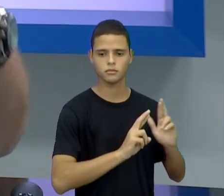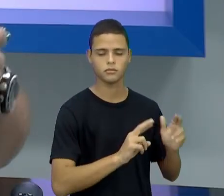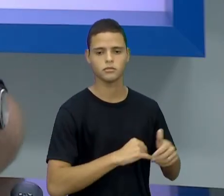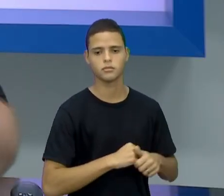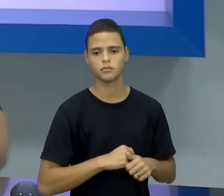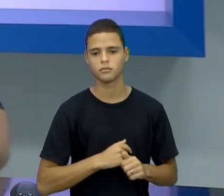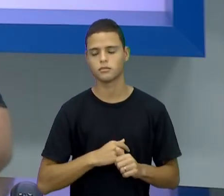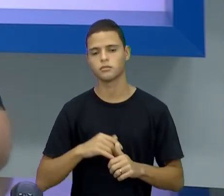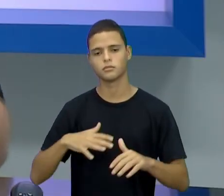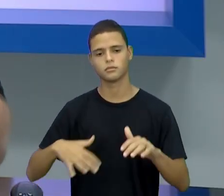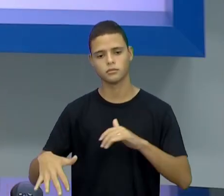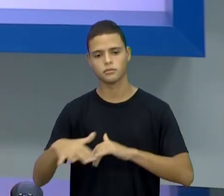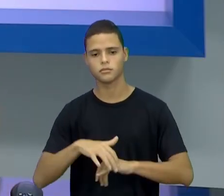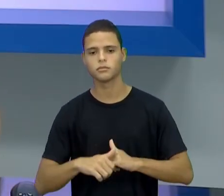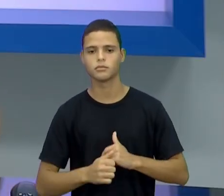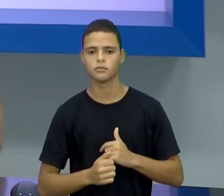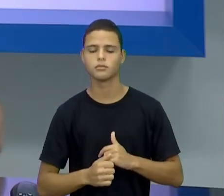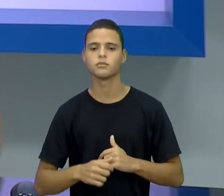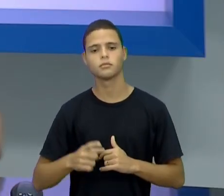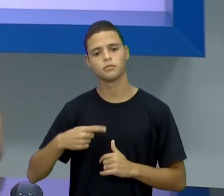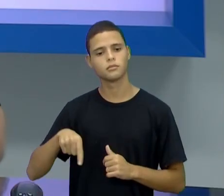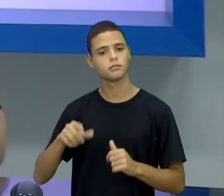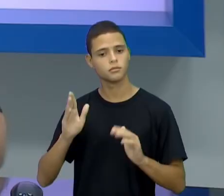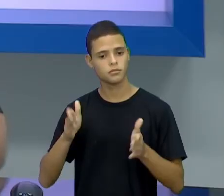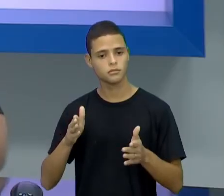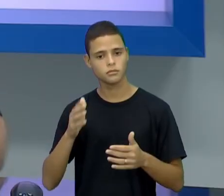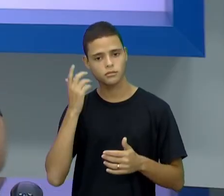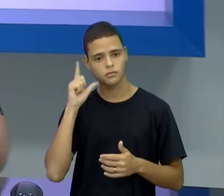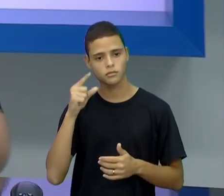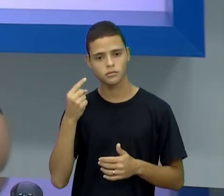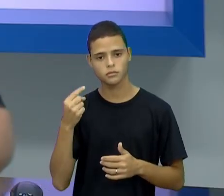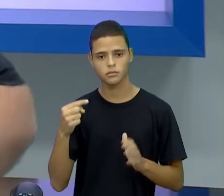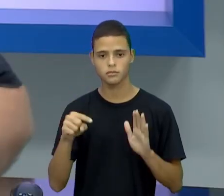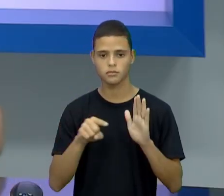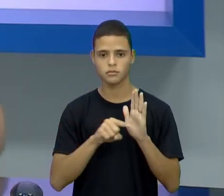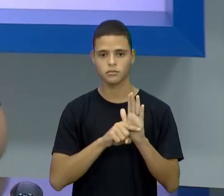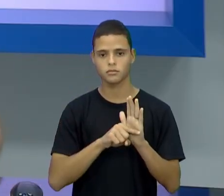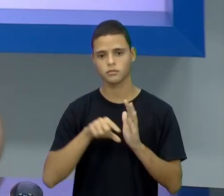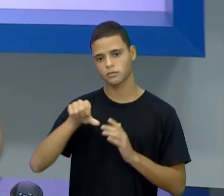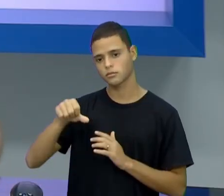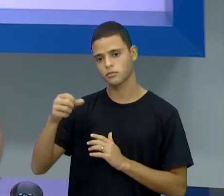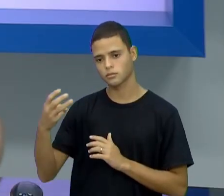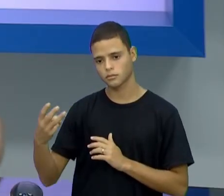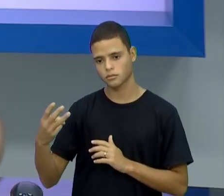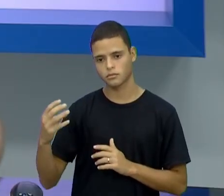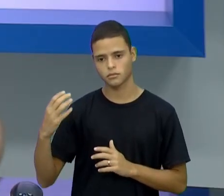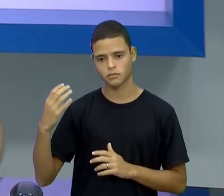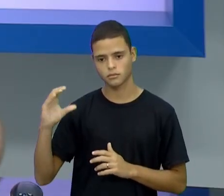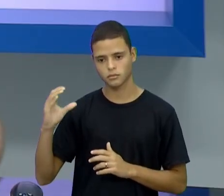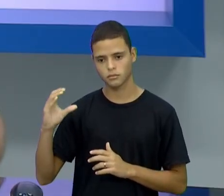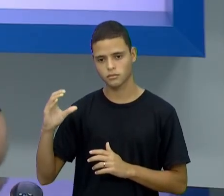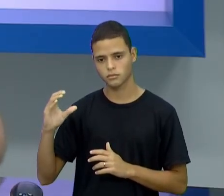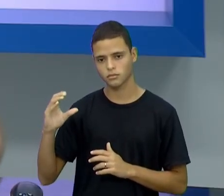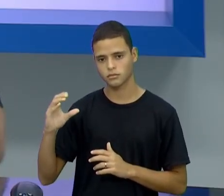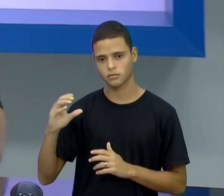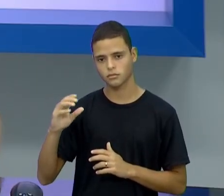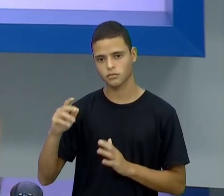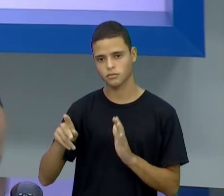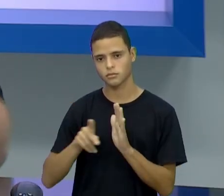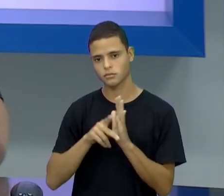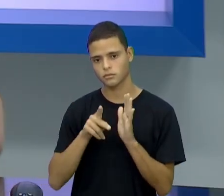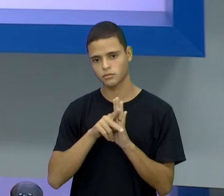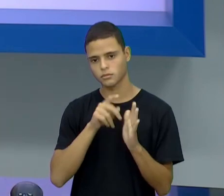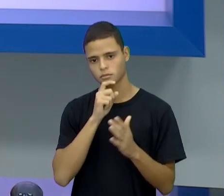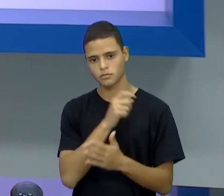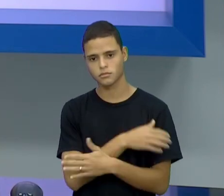de território, né? Um território que já chegou a ter menos 93 graus Celsius de temperatura no seu inverno, então